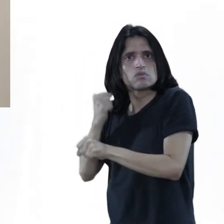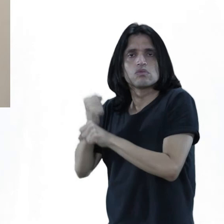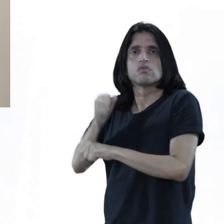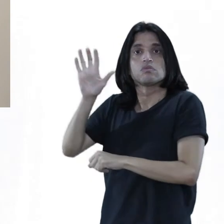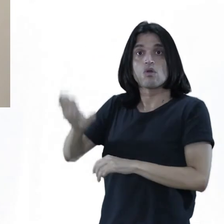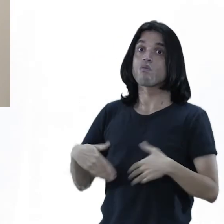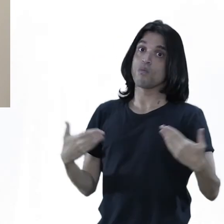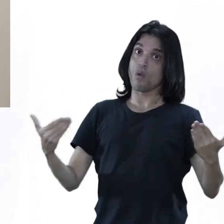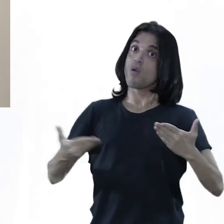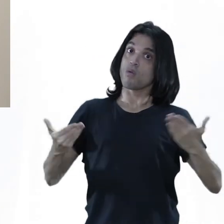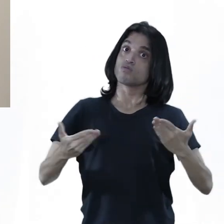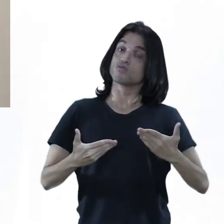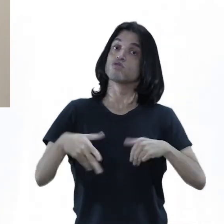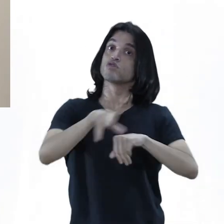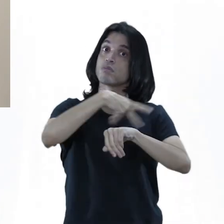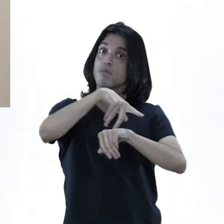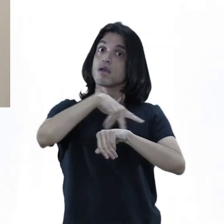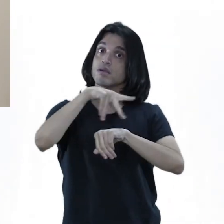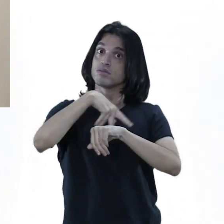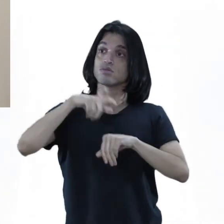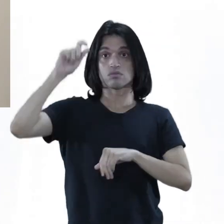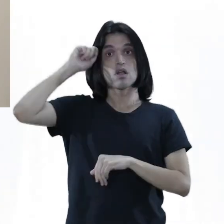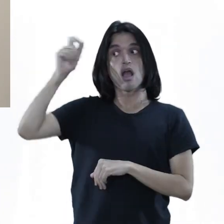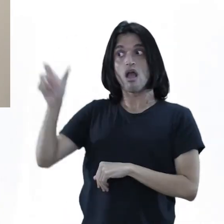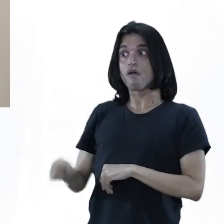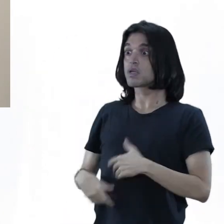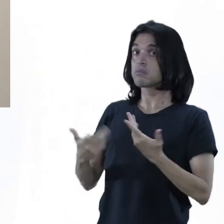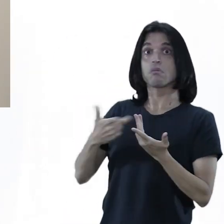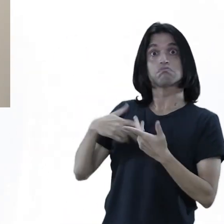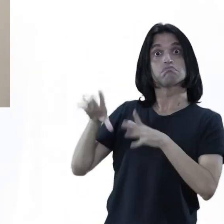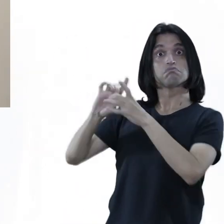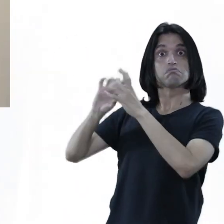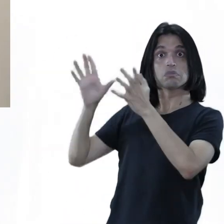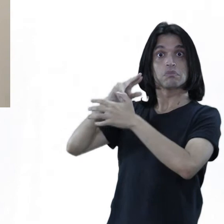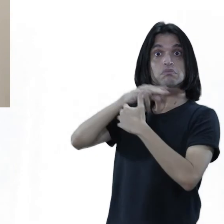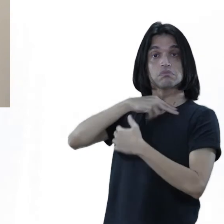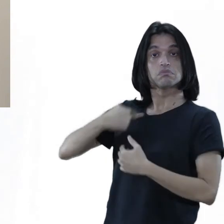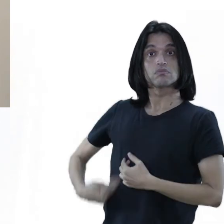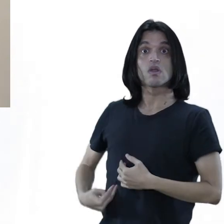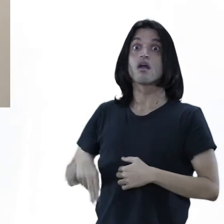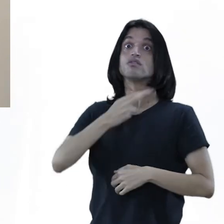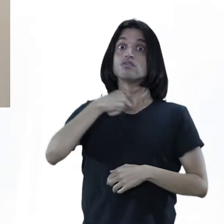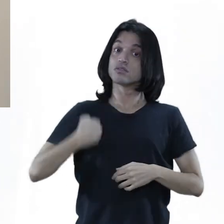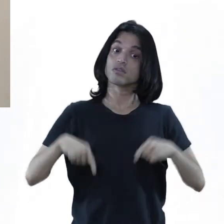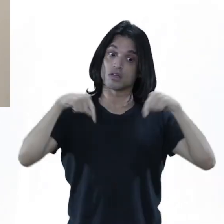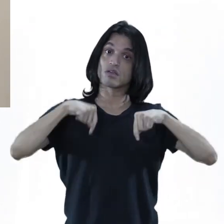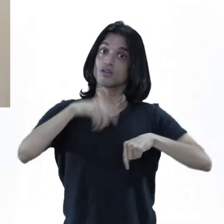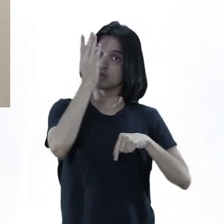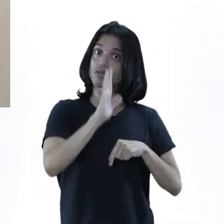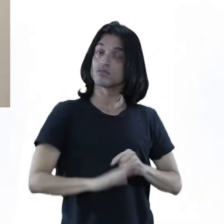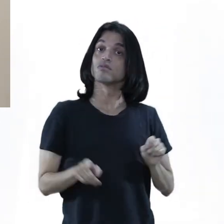seja, hoje os países africanos estão dando prioridade à China. Não só isso, mas a China também está aqui no